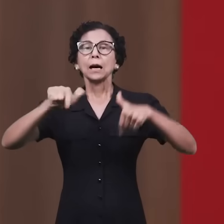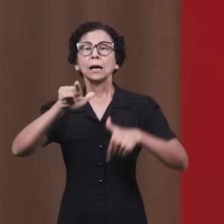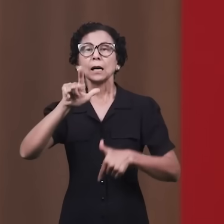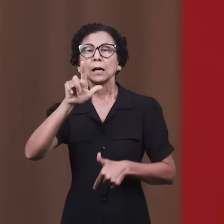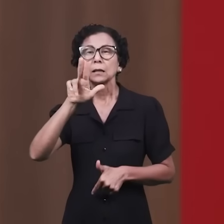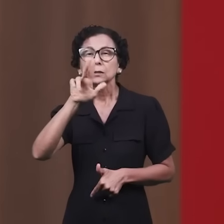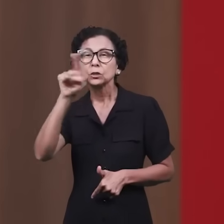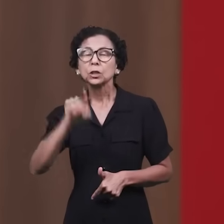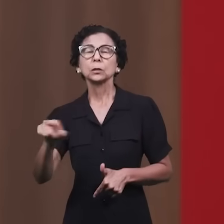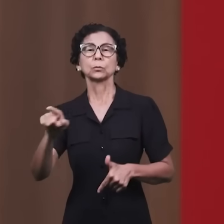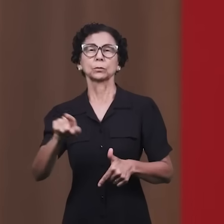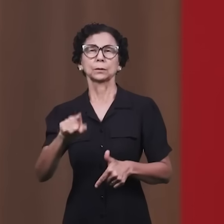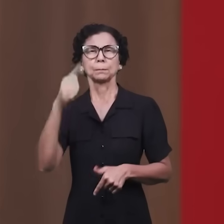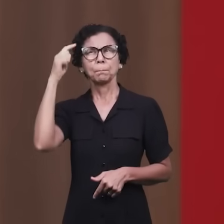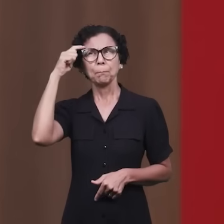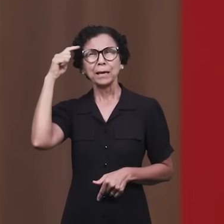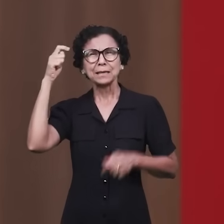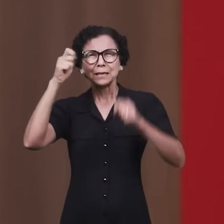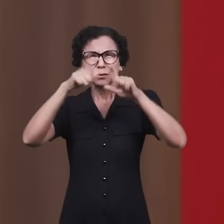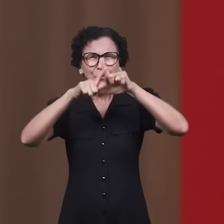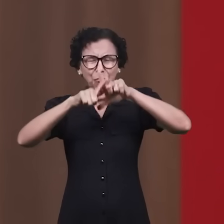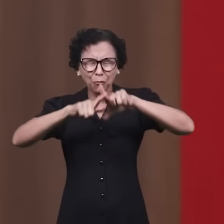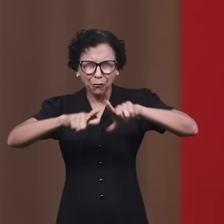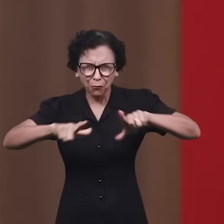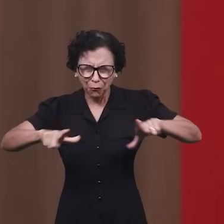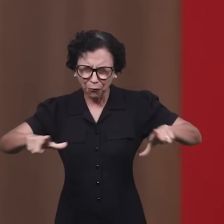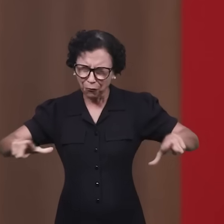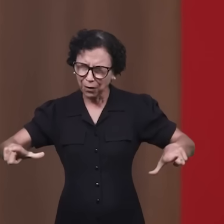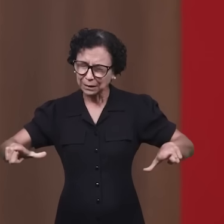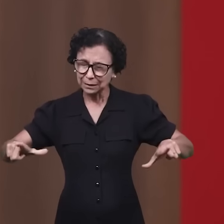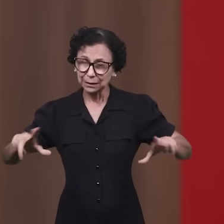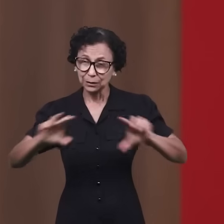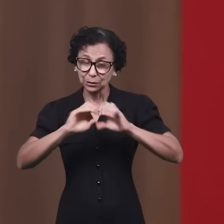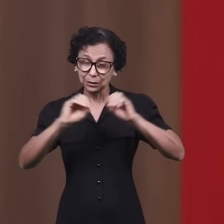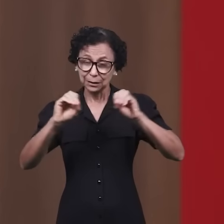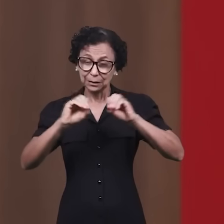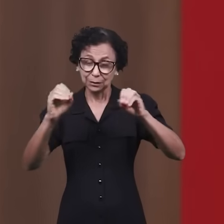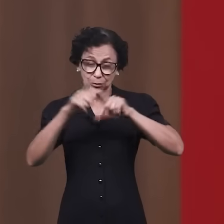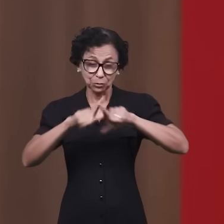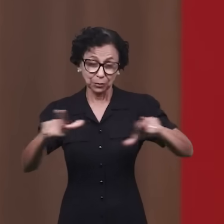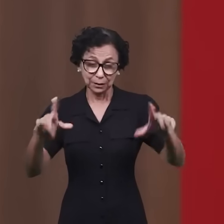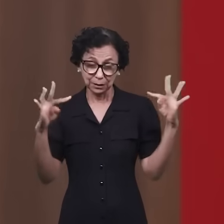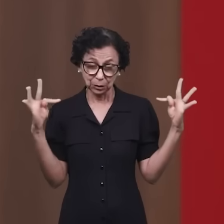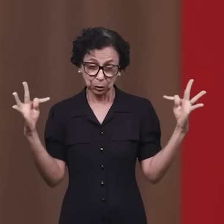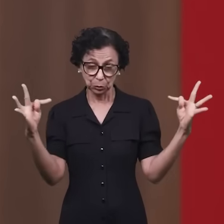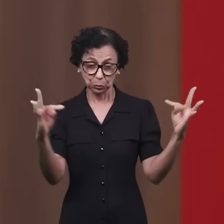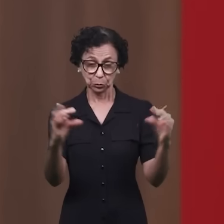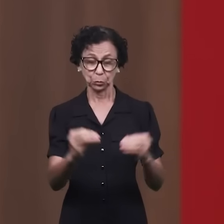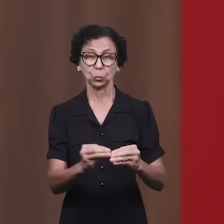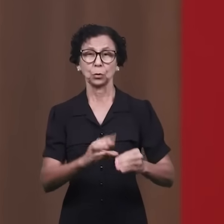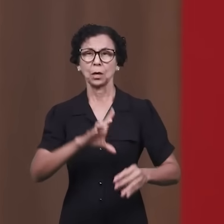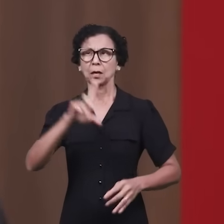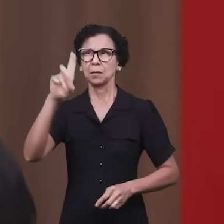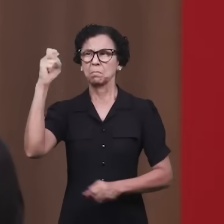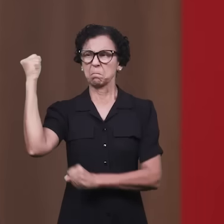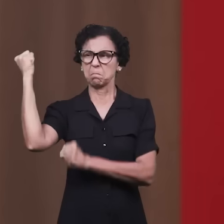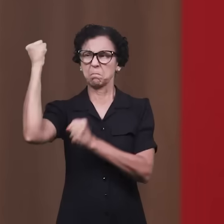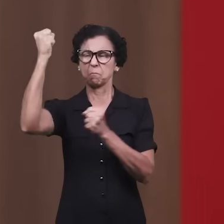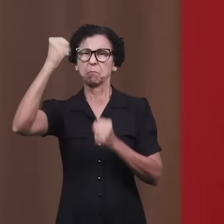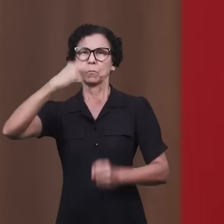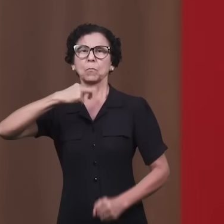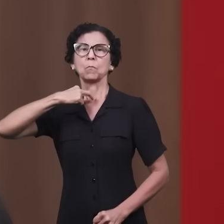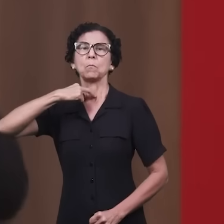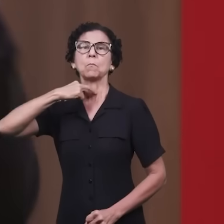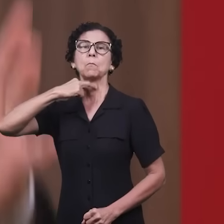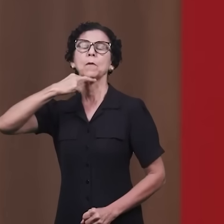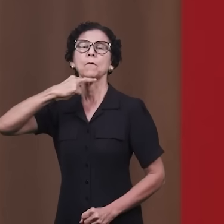nada. Nada tinha sido criado, nada, nada, não existia nada, nada. Mas a voz de Deus é tão poderosa, quando ele falou, haja